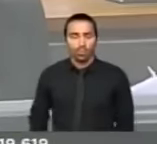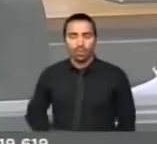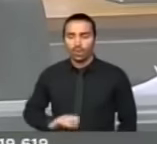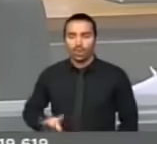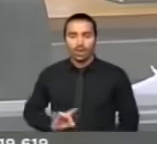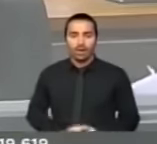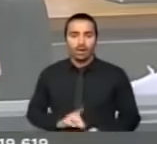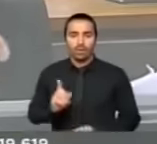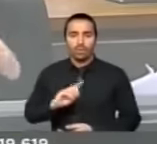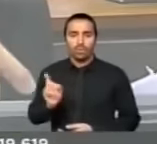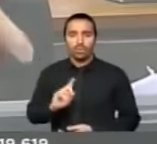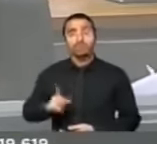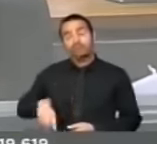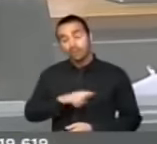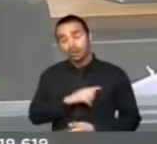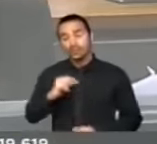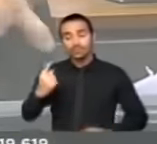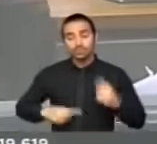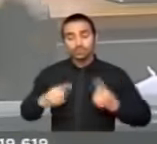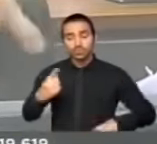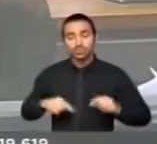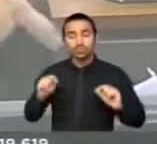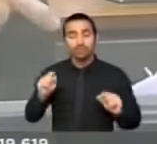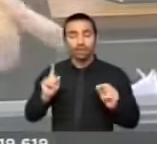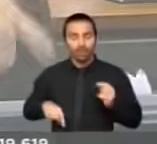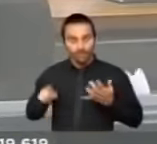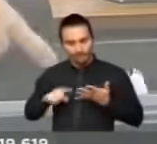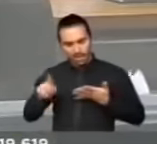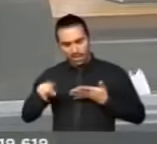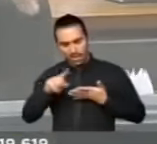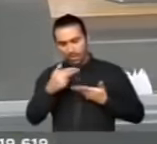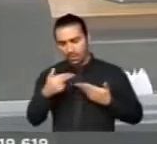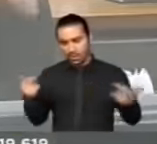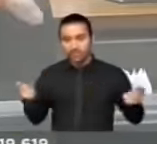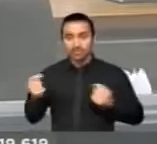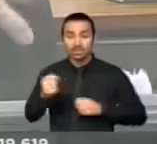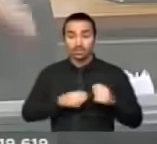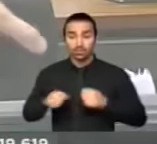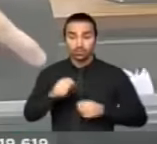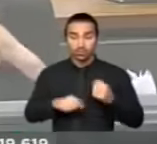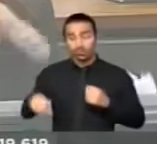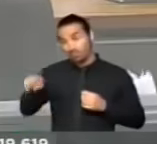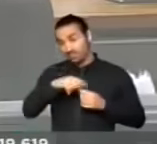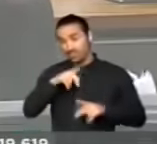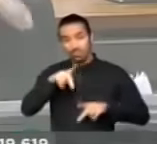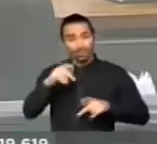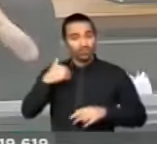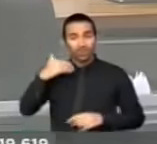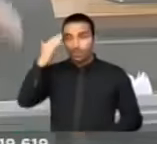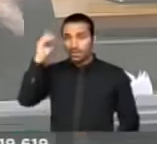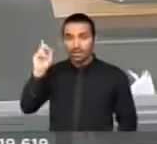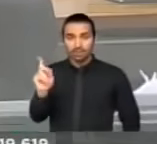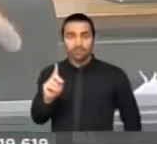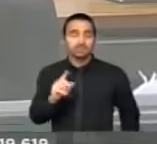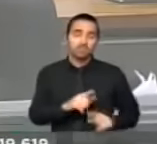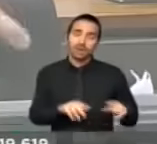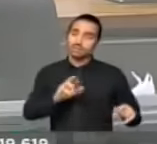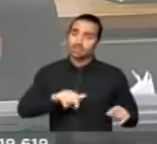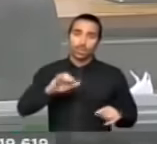real. Nós estamos julgando aqui, são essas questões econômicas de grande incompreensão social e que não são crime